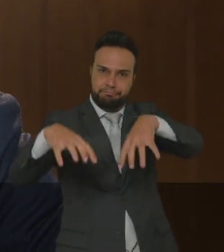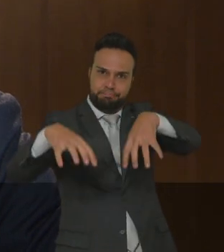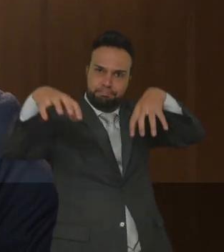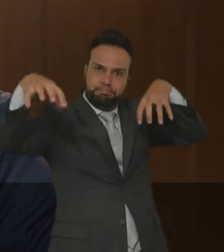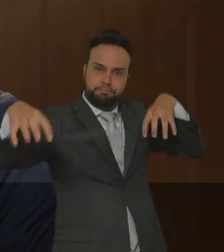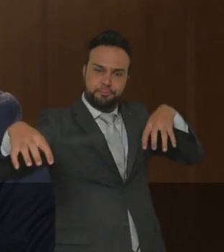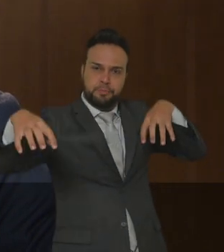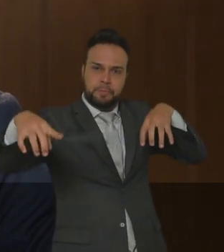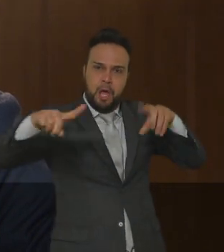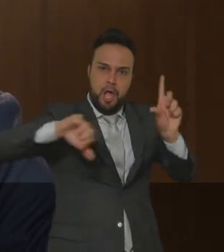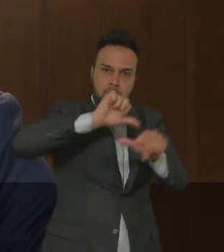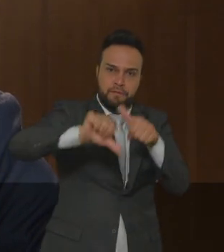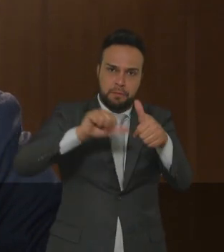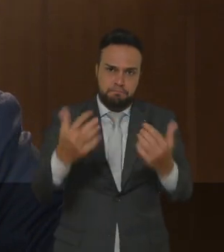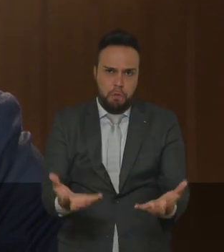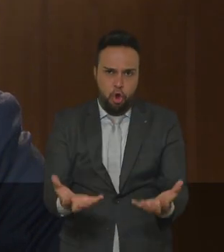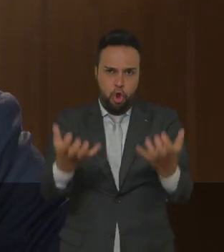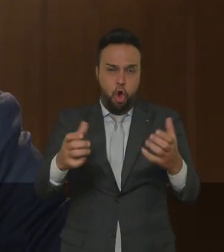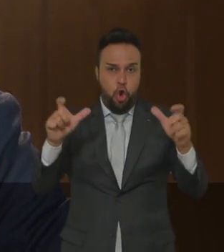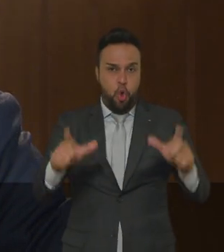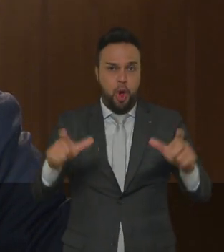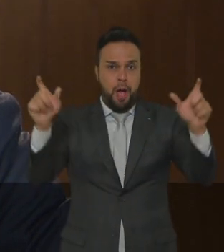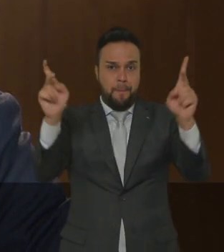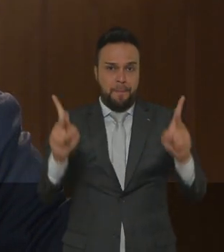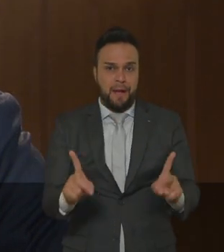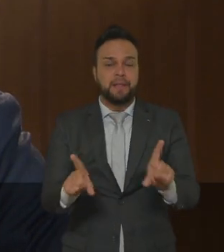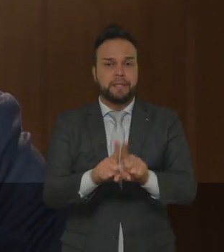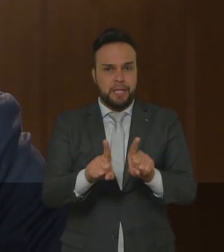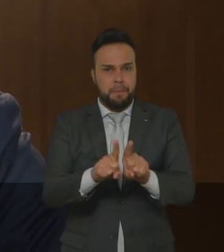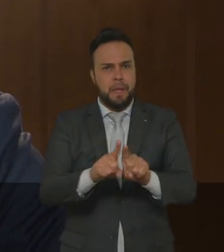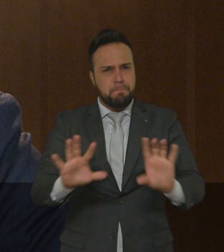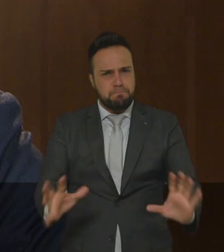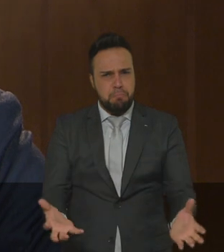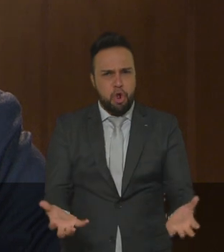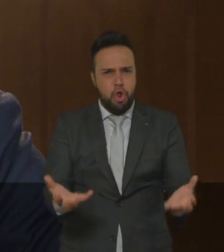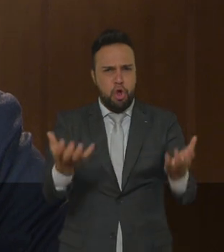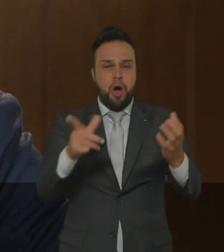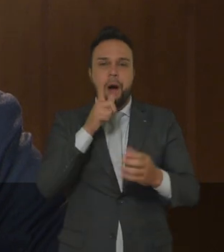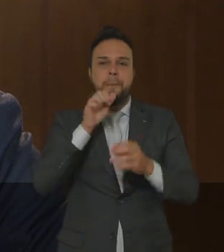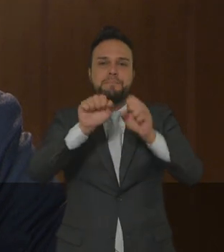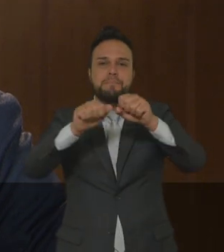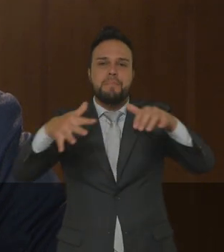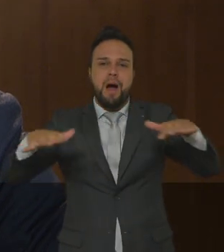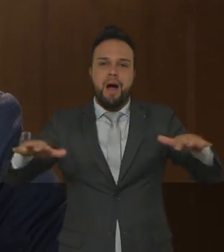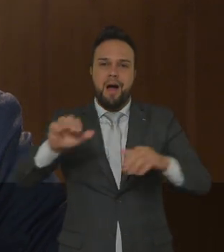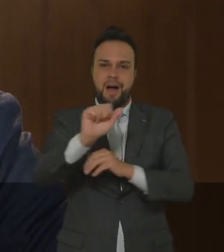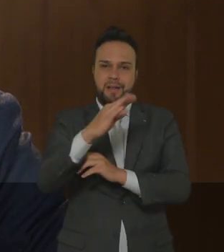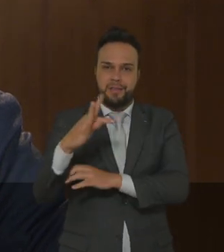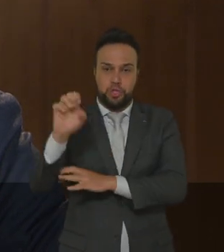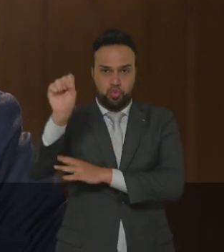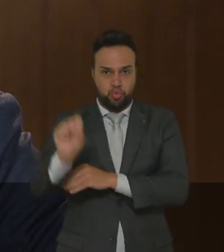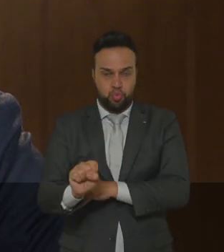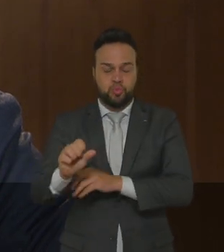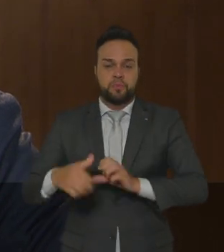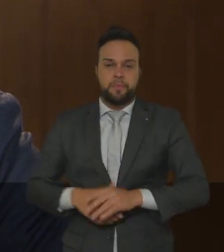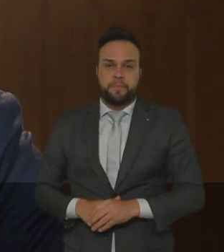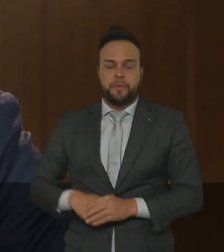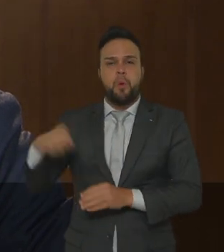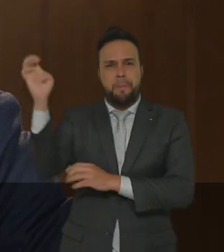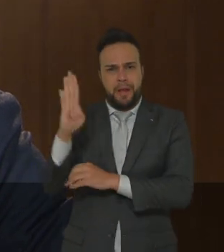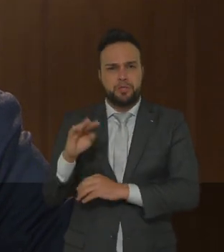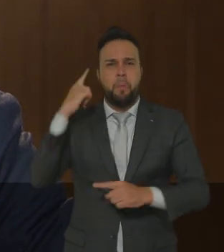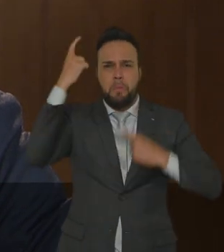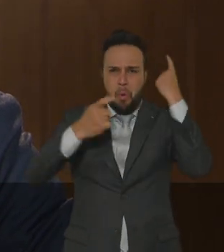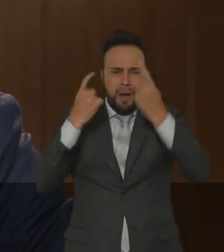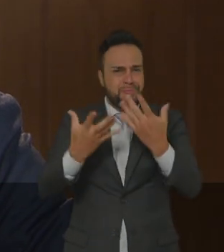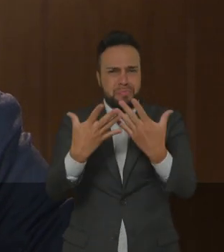revitalizar a zona de paz e cooperação do Atlântico Sul o Brasil está preocupado e repudiou o terrorismo